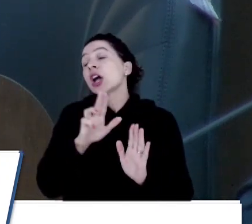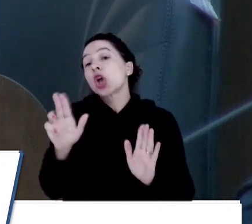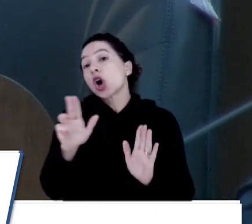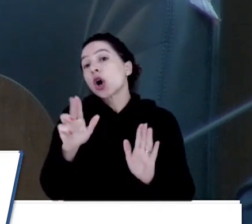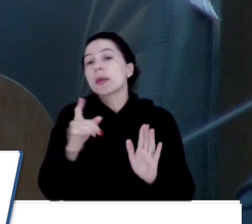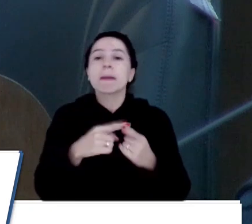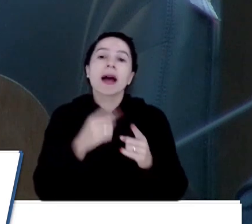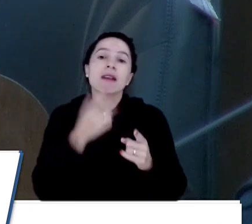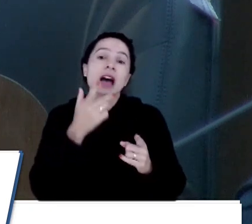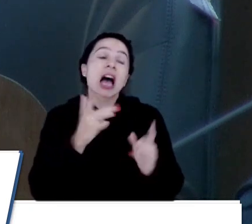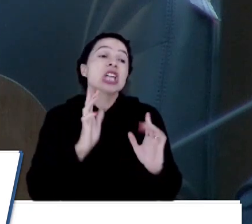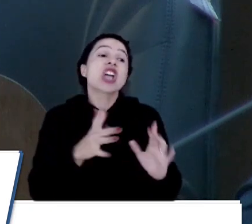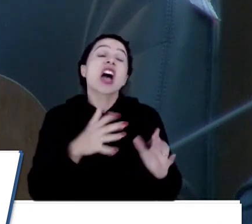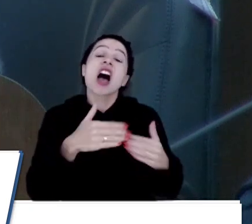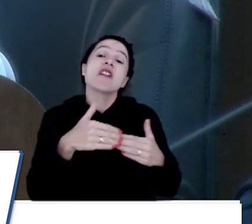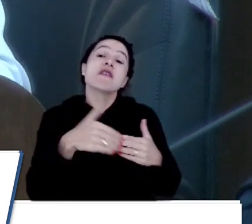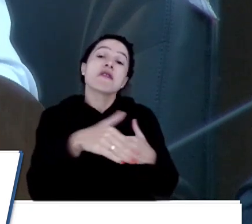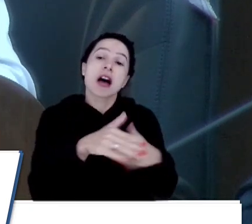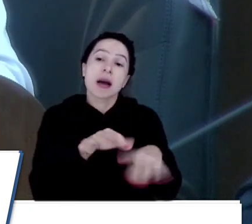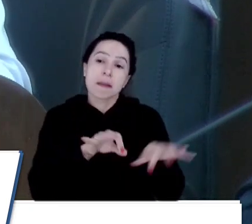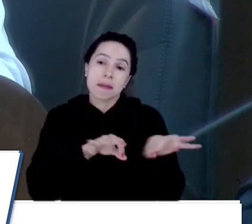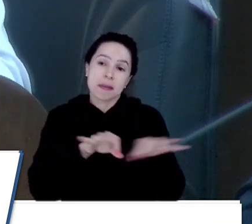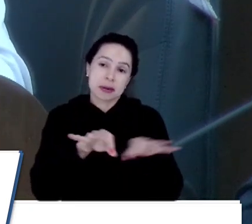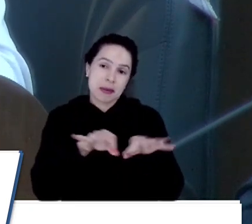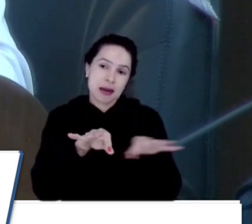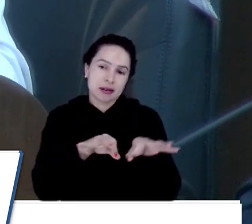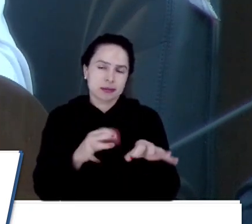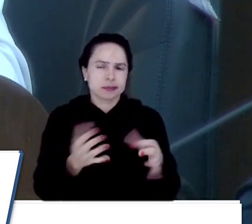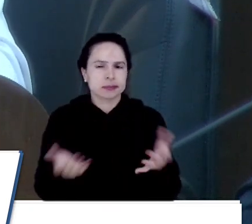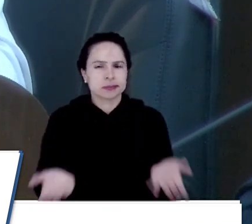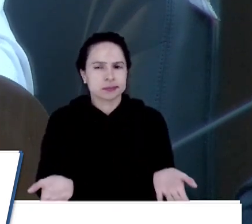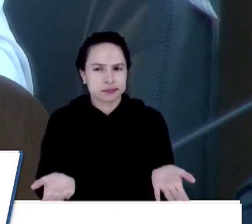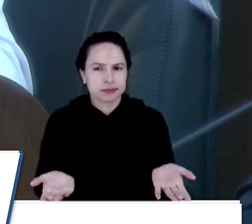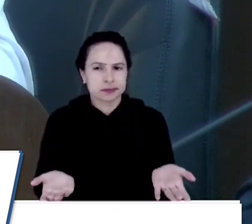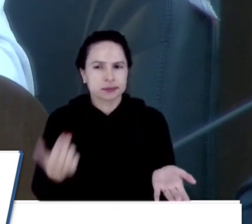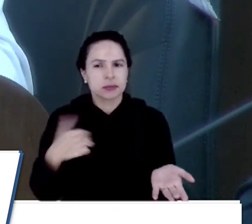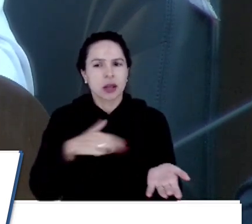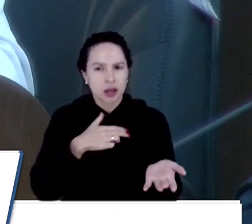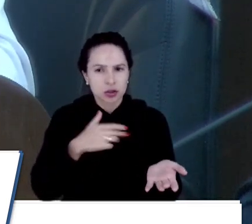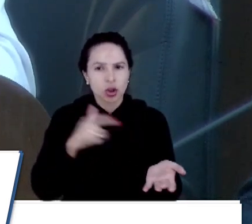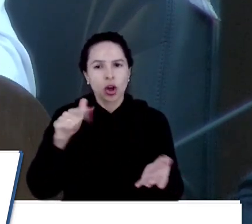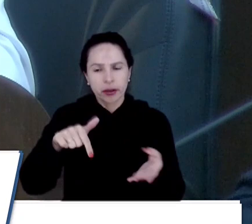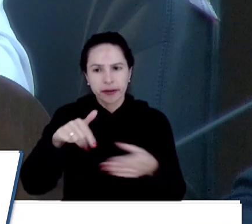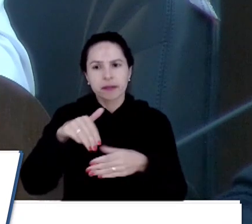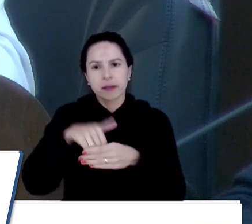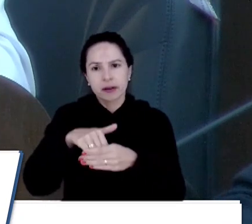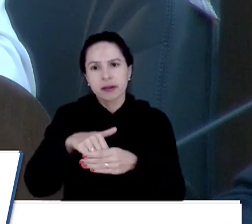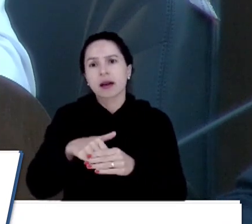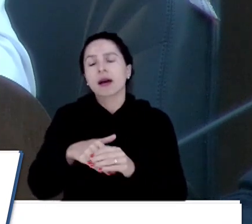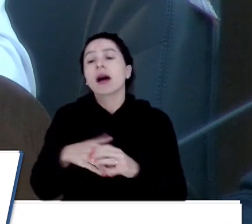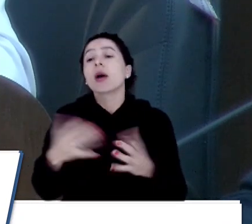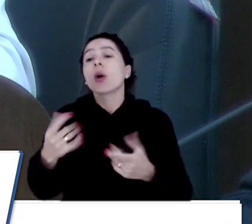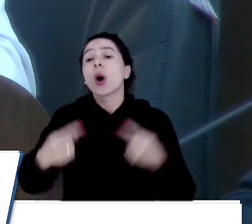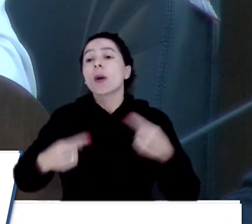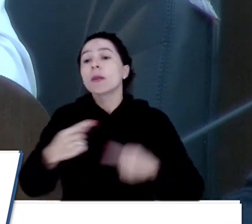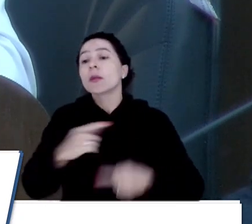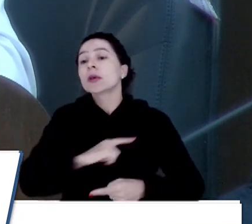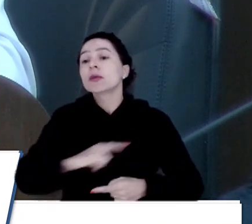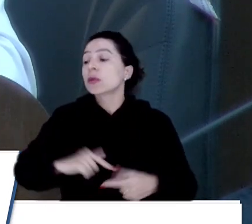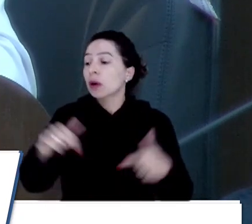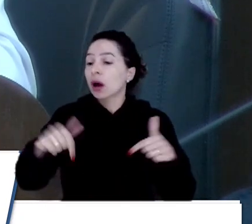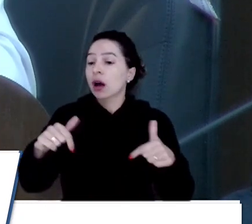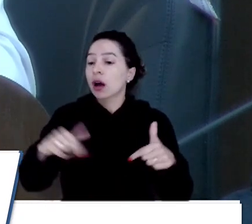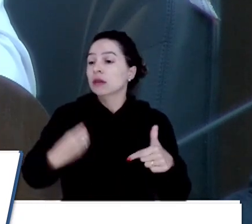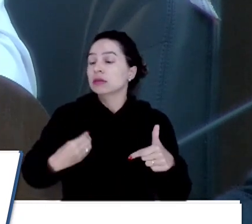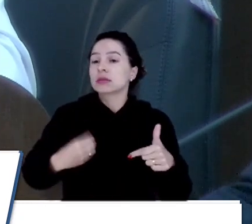assim, já está sendo feitos os tratos necessários. Aí nós votamos aquilo, qual que é a política pública que está tendo no